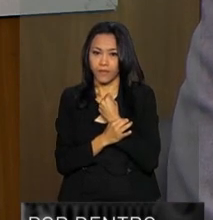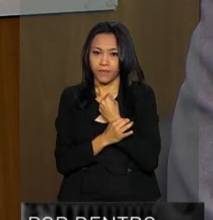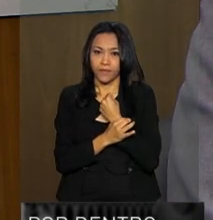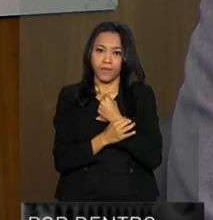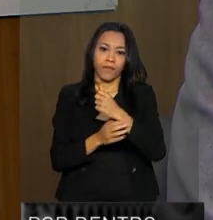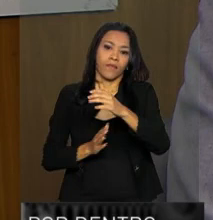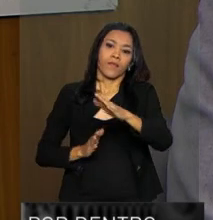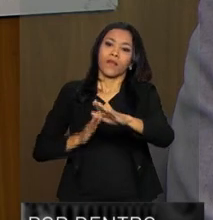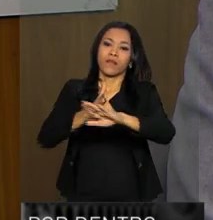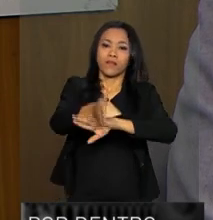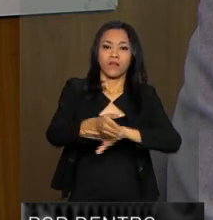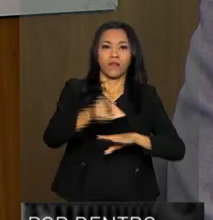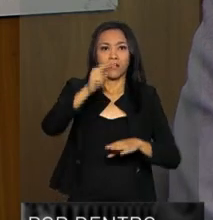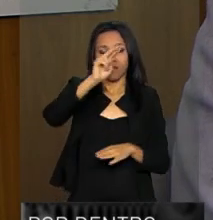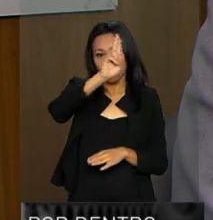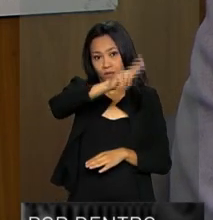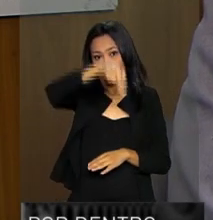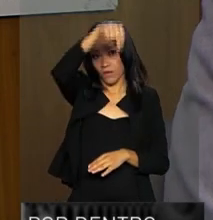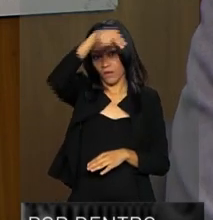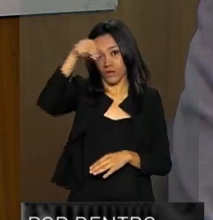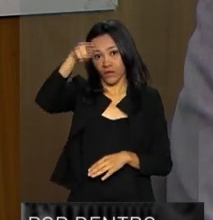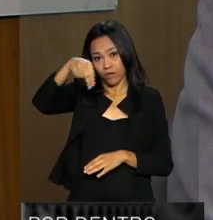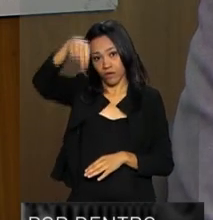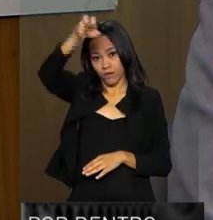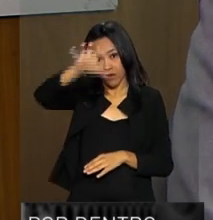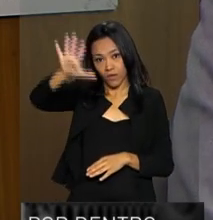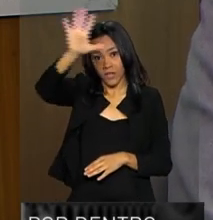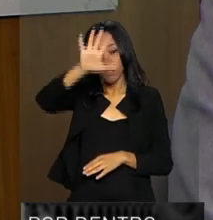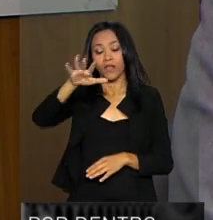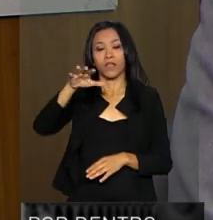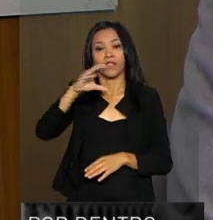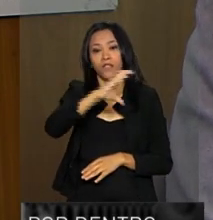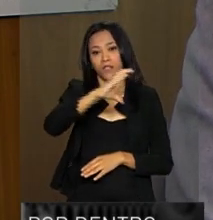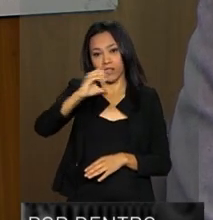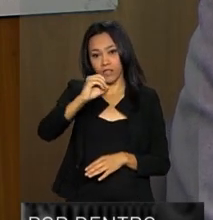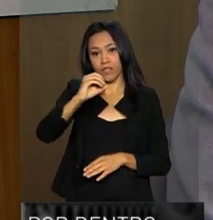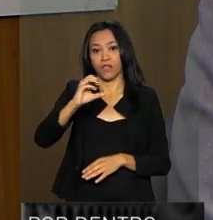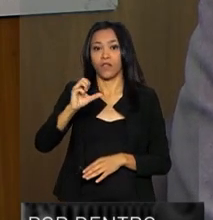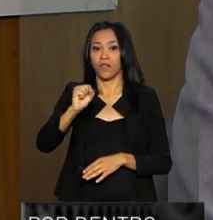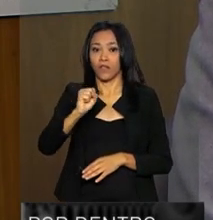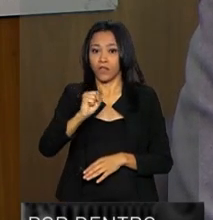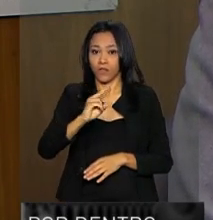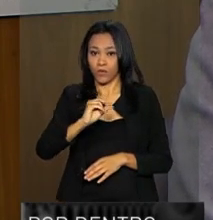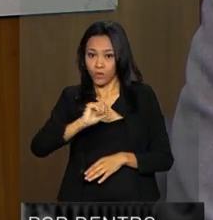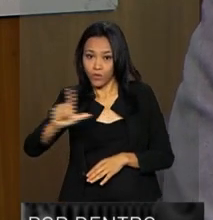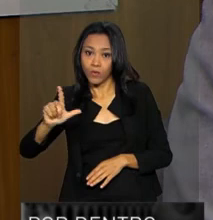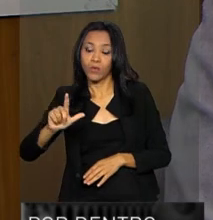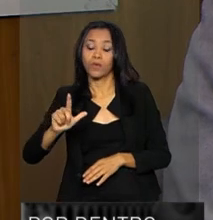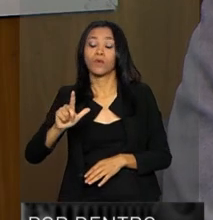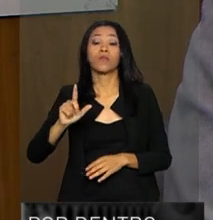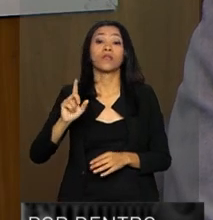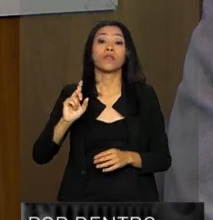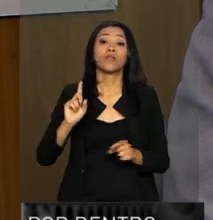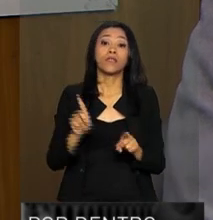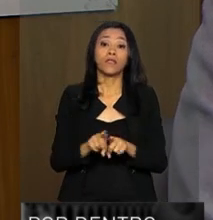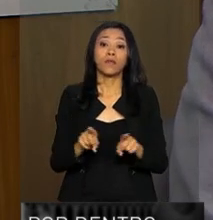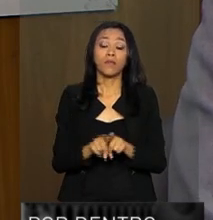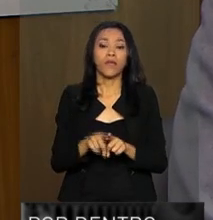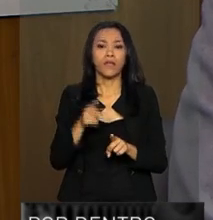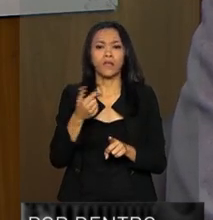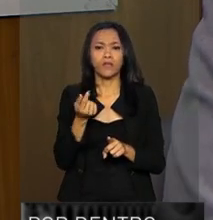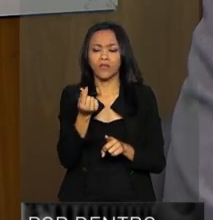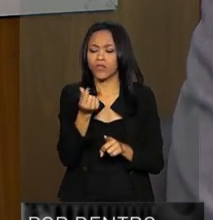regiões norte nordeste centro-oeste e a região sul também em minas gerais e espírito santo e no que diz respeito aos